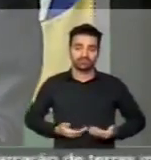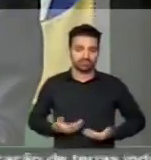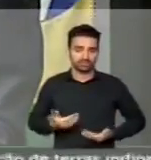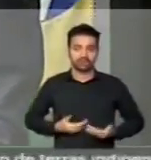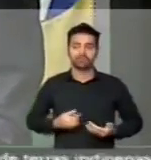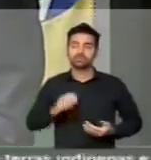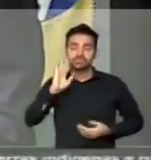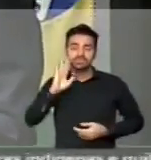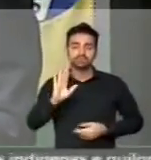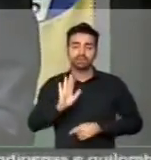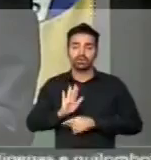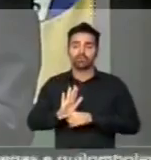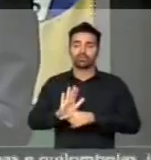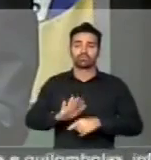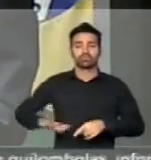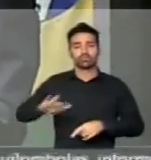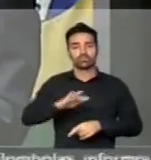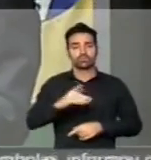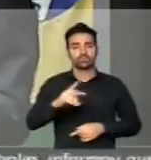povo brasileiro.